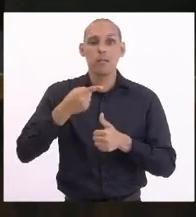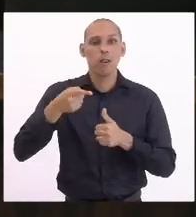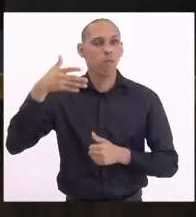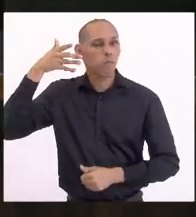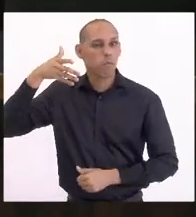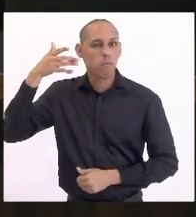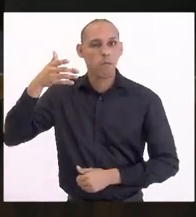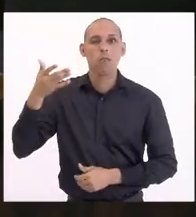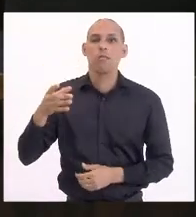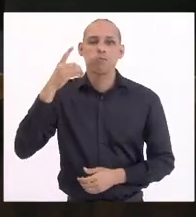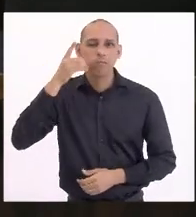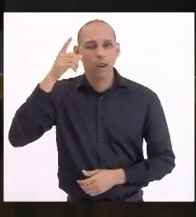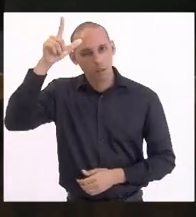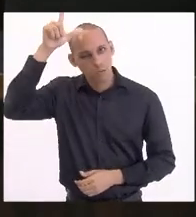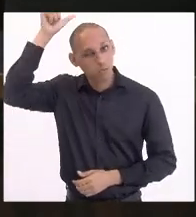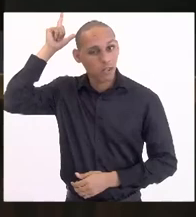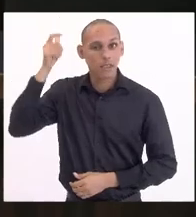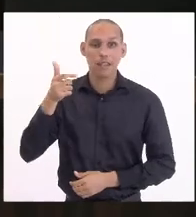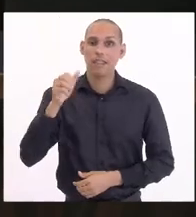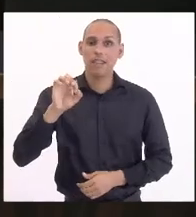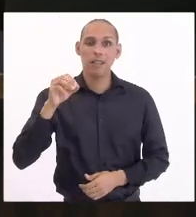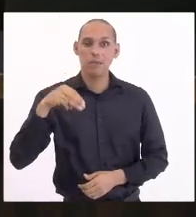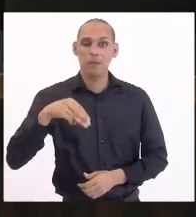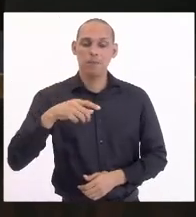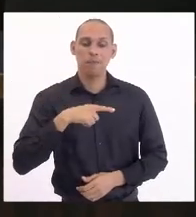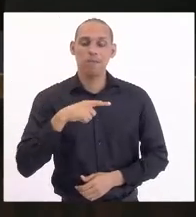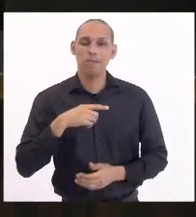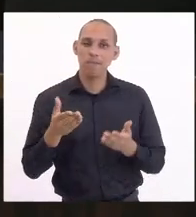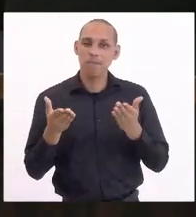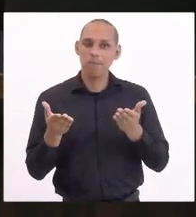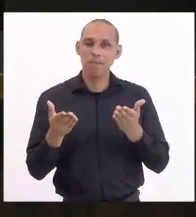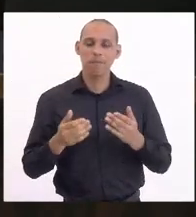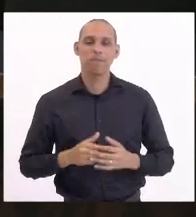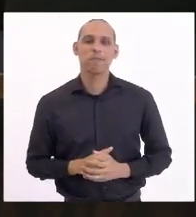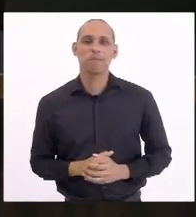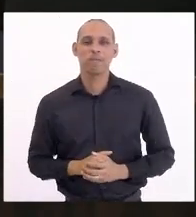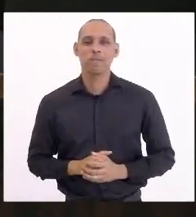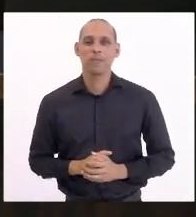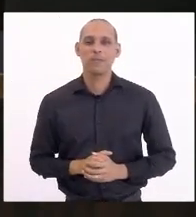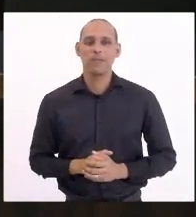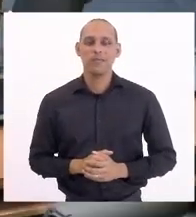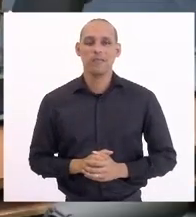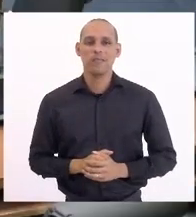Luiz Paulo. Vossa Excelência dispõe de 10 minutos no tempo regimental.